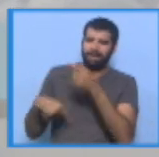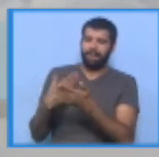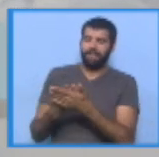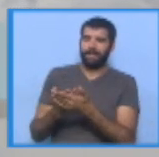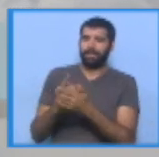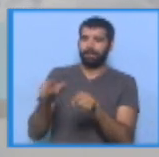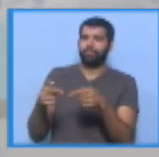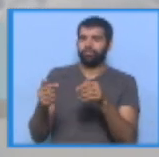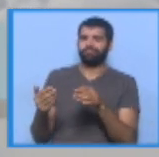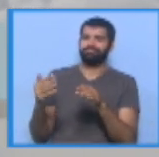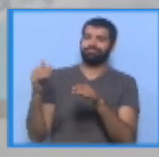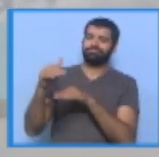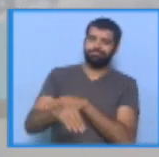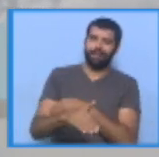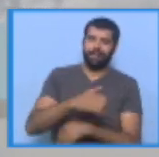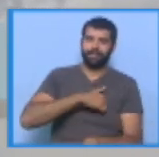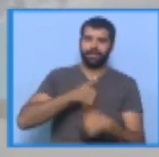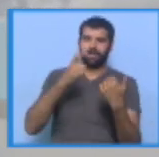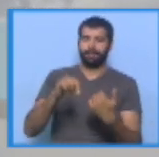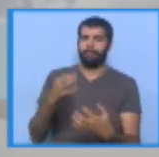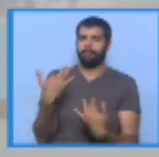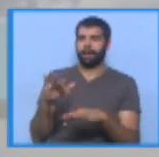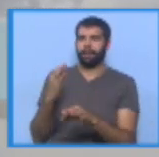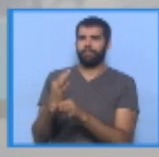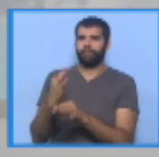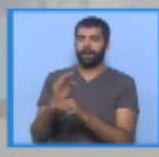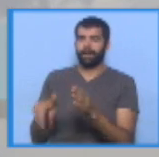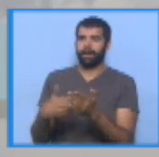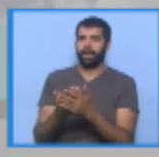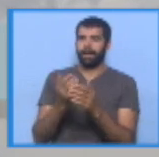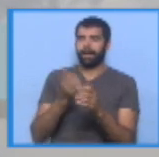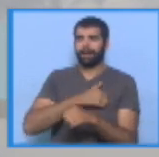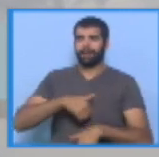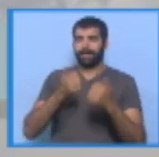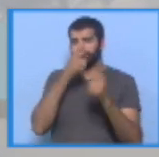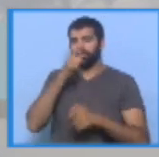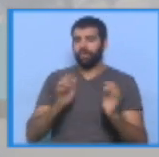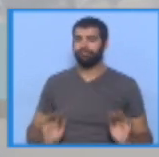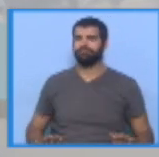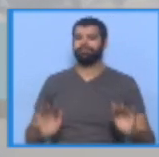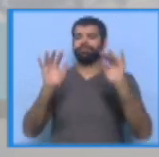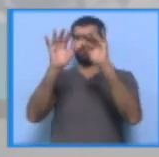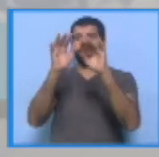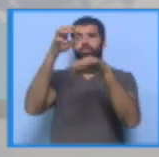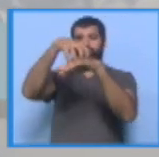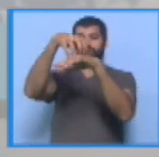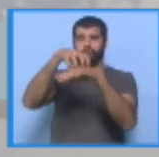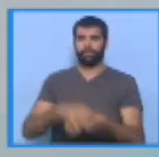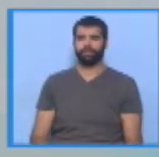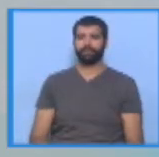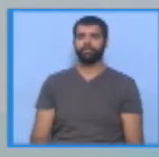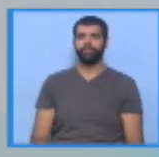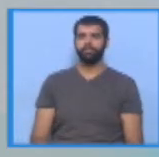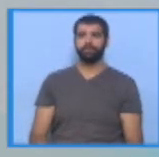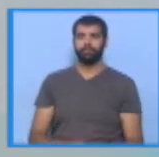também, mas a festa começou por fazer com que a cidade subisse ao santuário. É